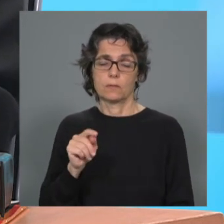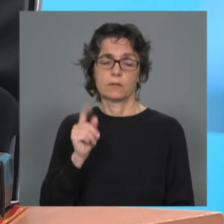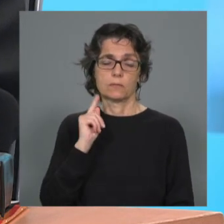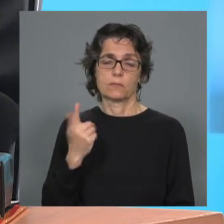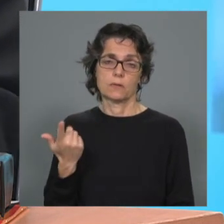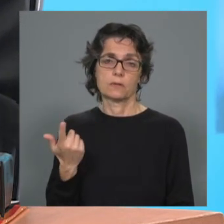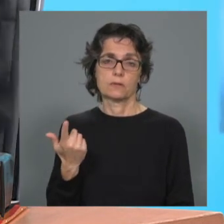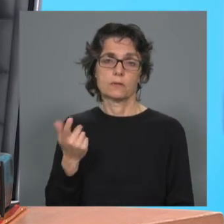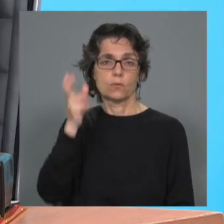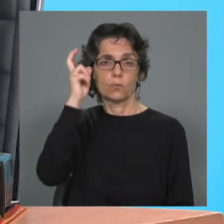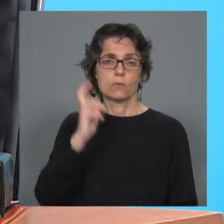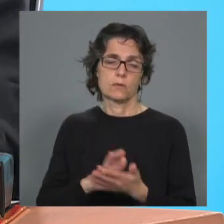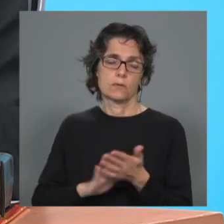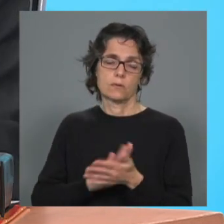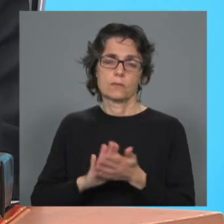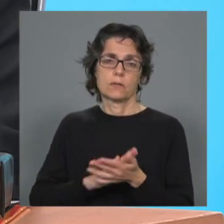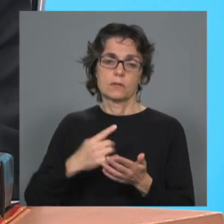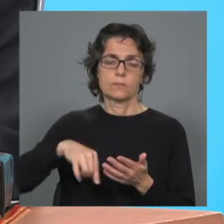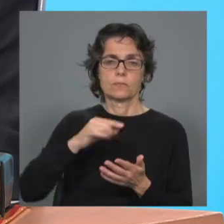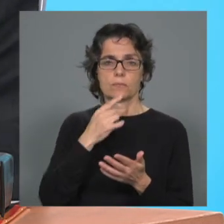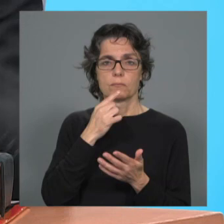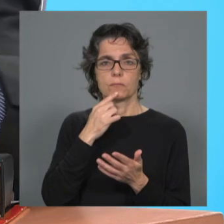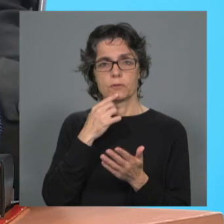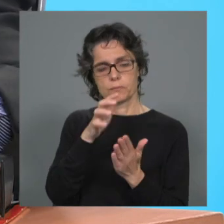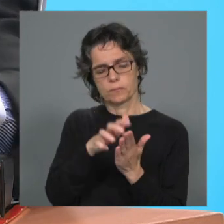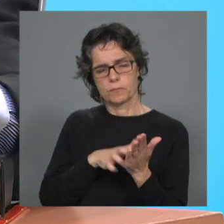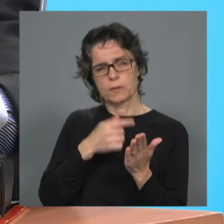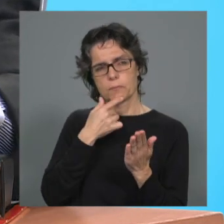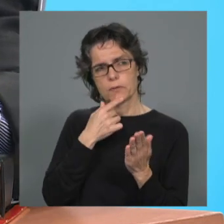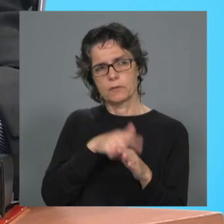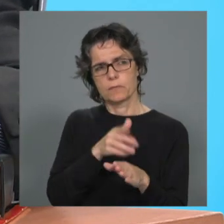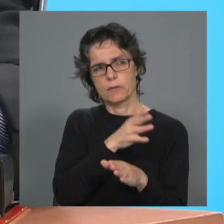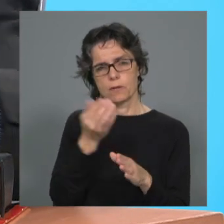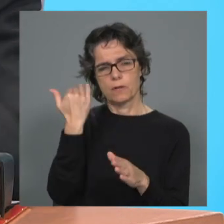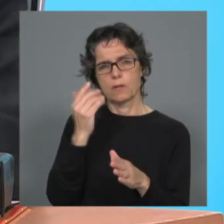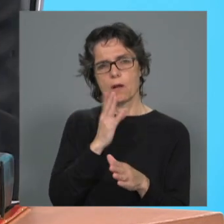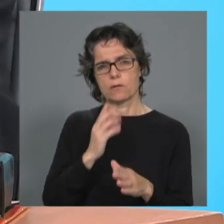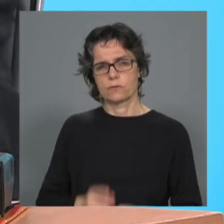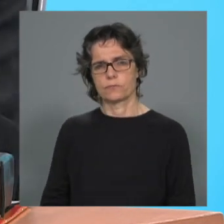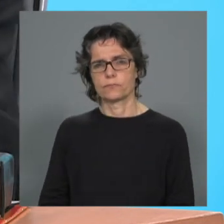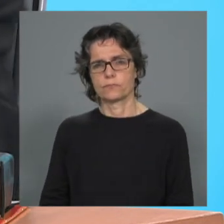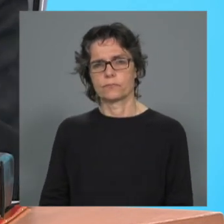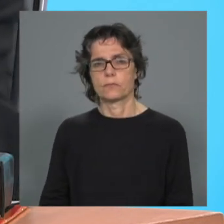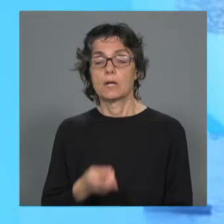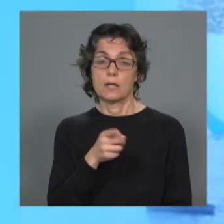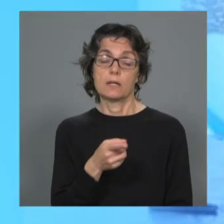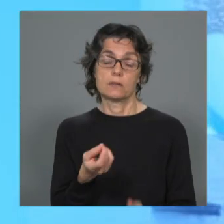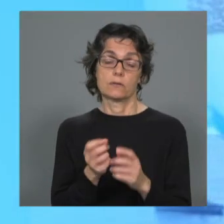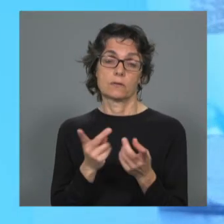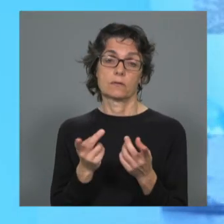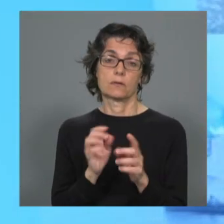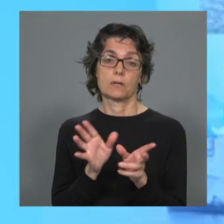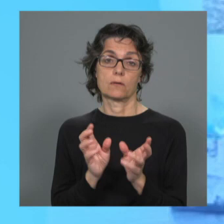conceito fundamental para nós podermos chegar ao tempo e ao período do Novo Testamento. Uma ferramenta que de facto ajuda também